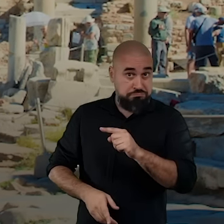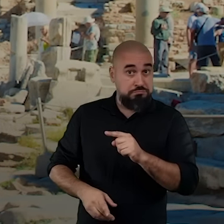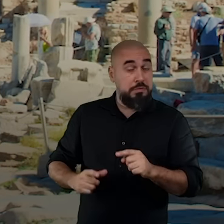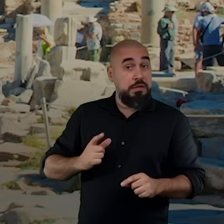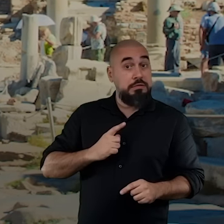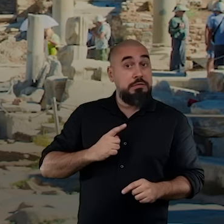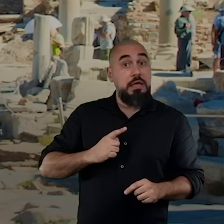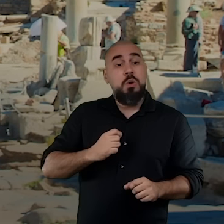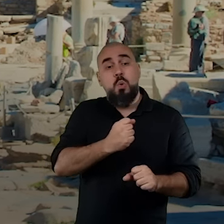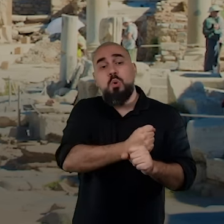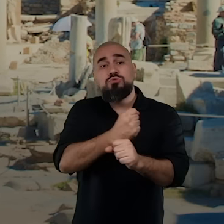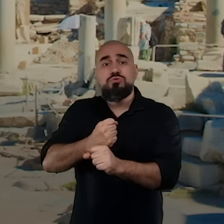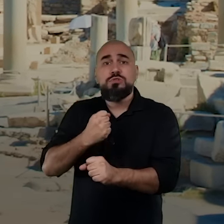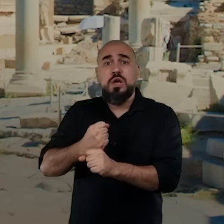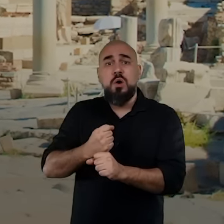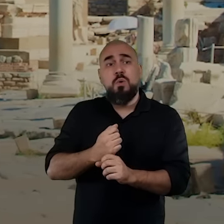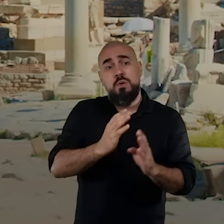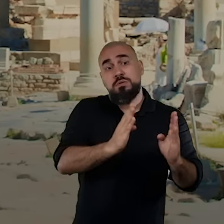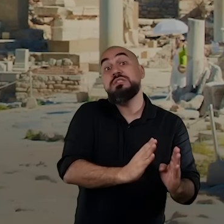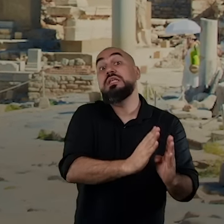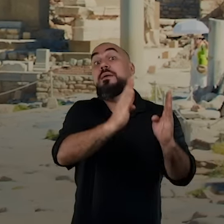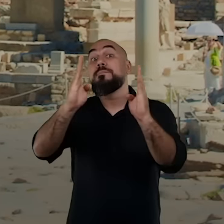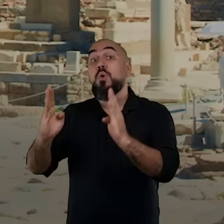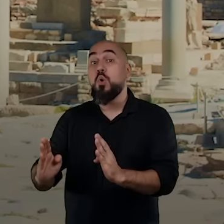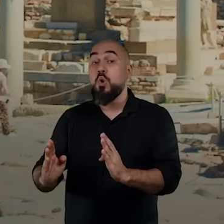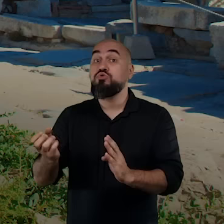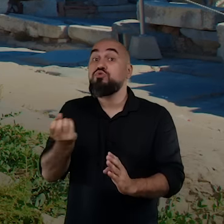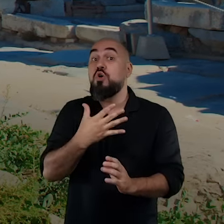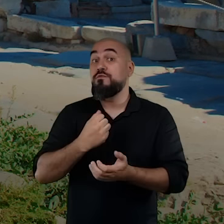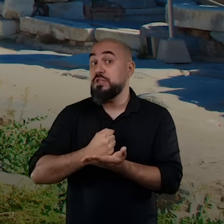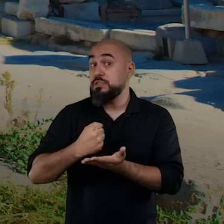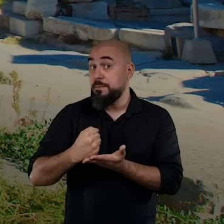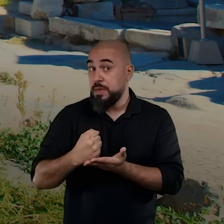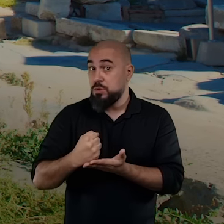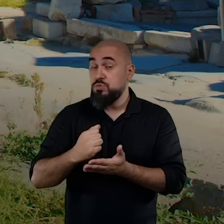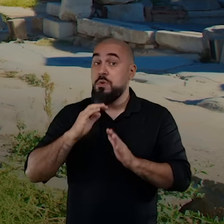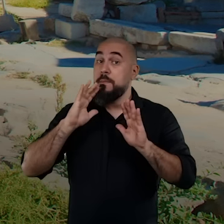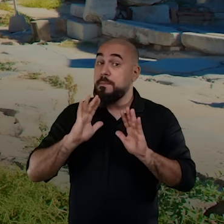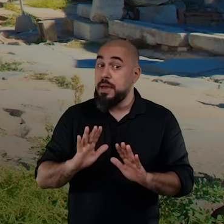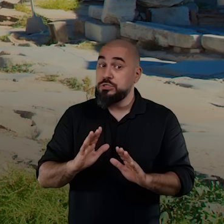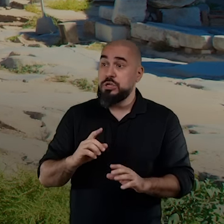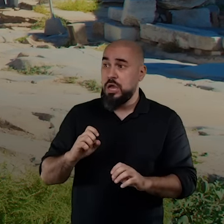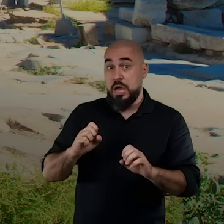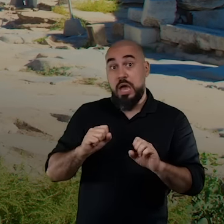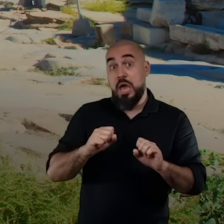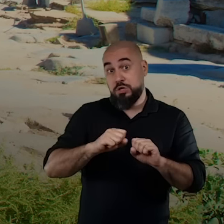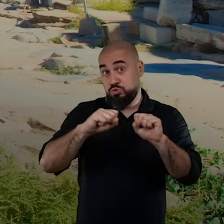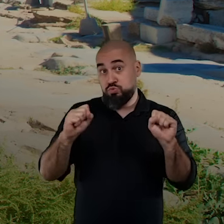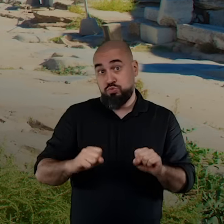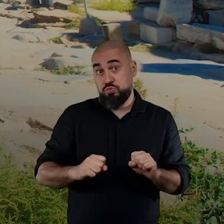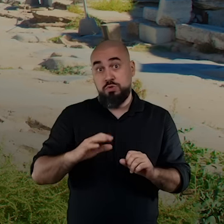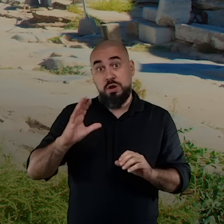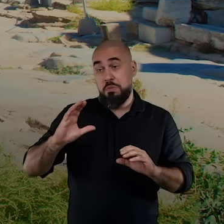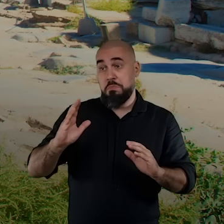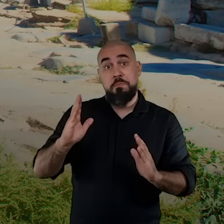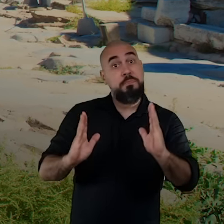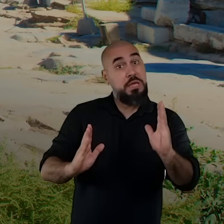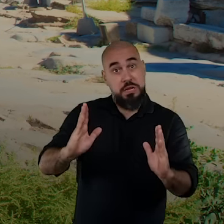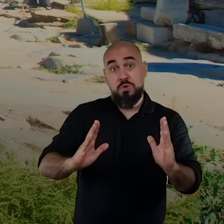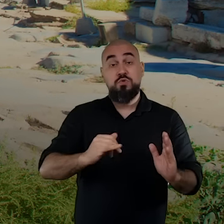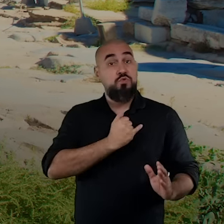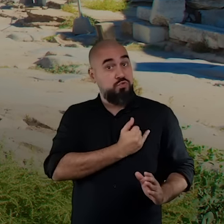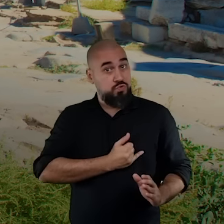algumas construções que são posteriores à época do Novo Testamento, mas boa parte da estrutura era contemporânea ao